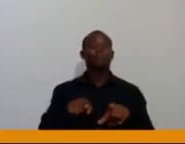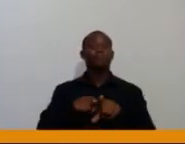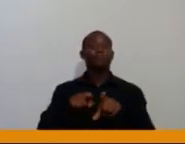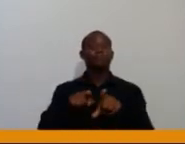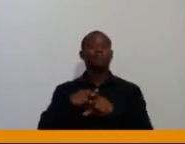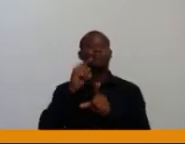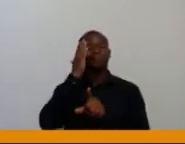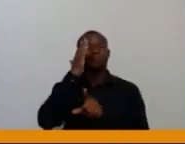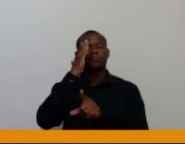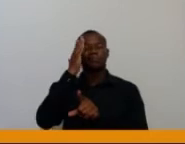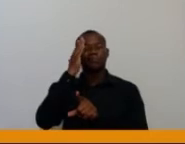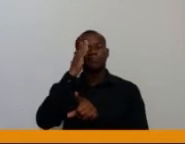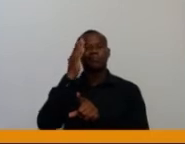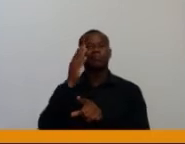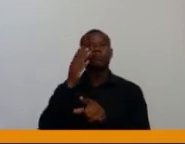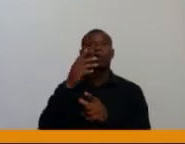tempo